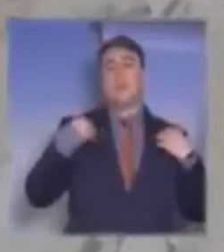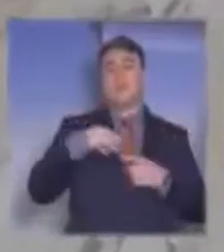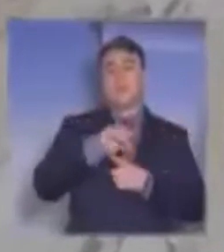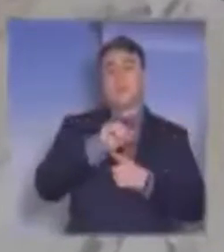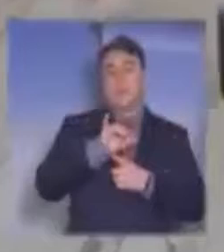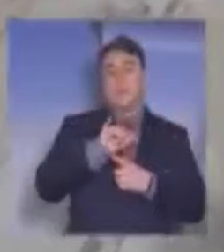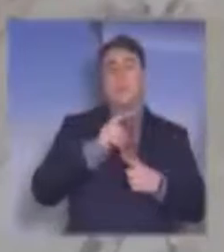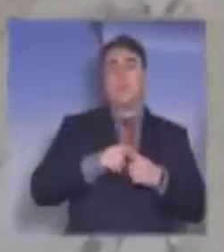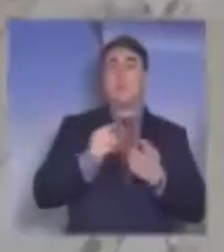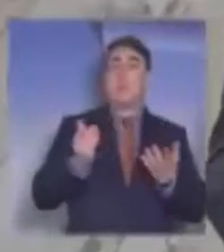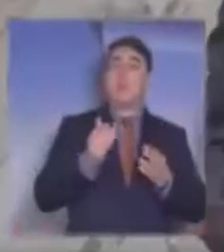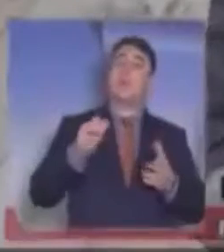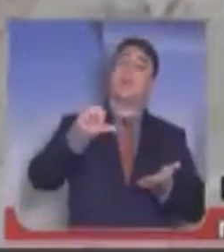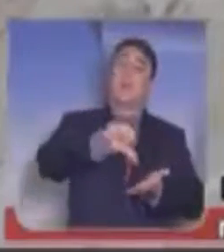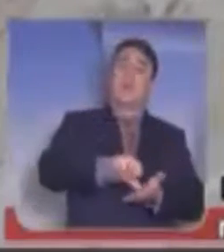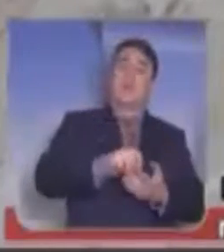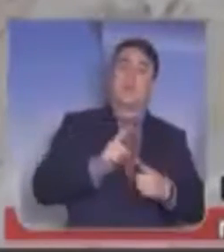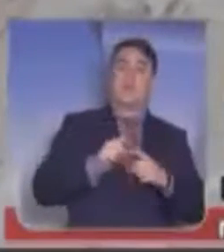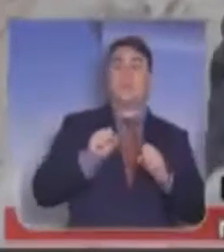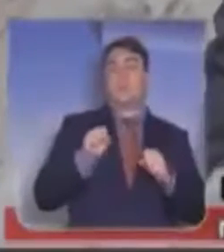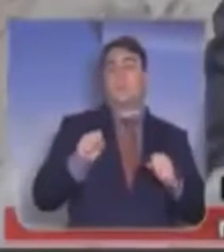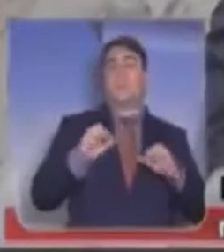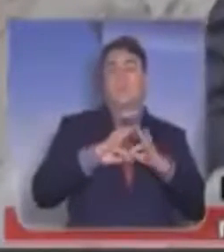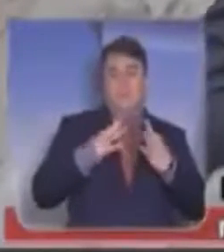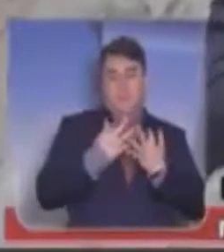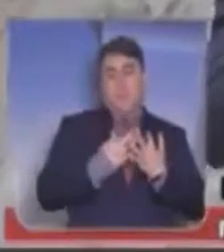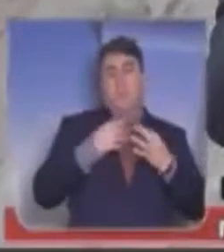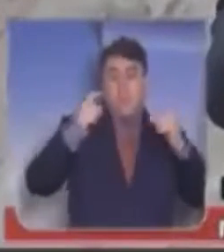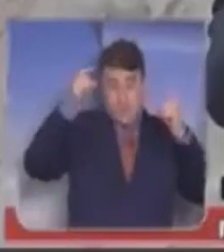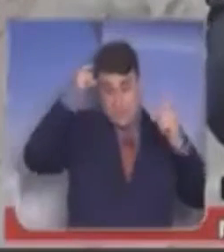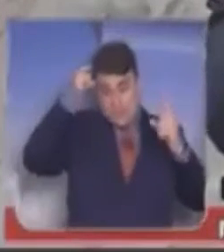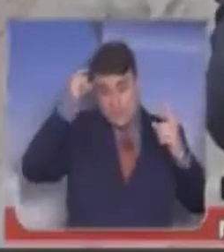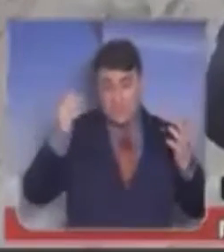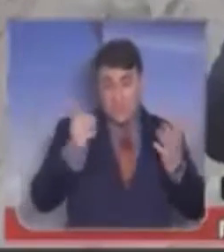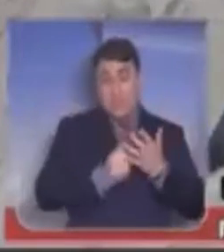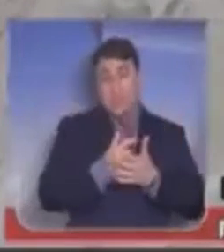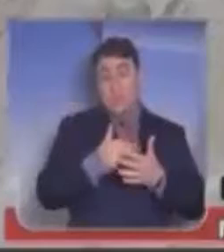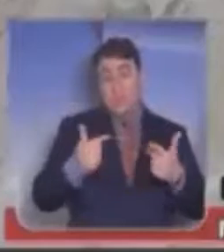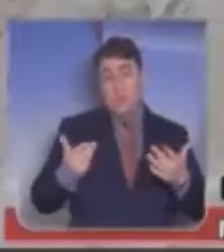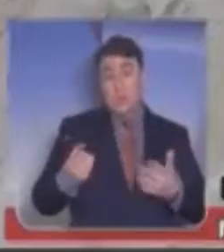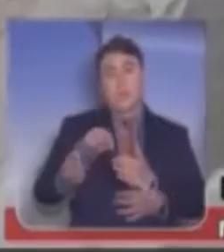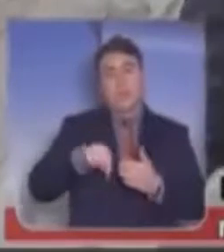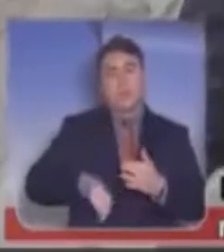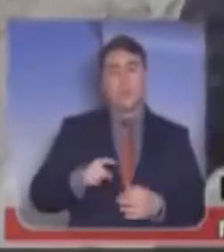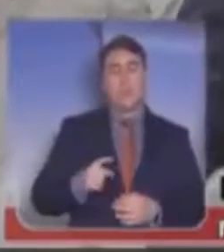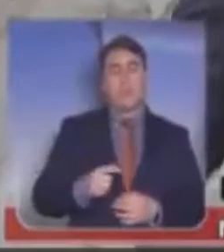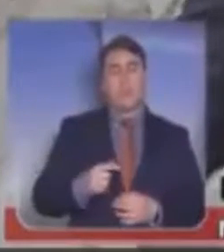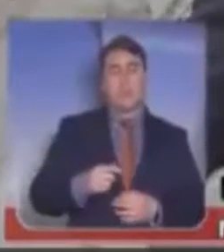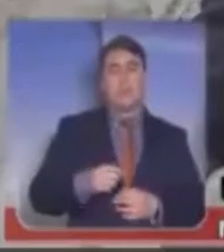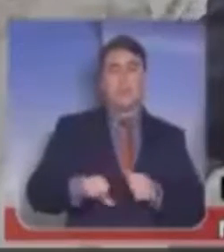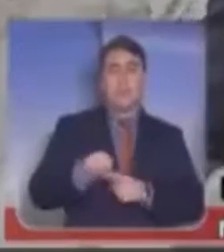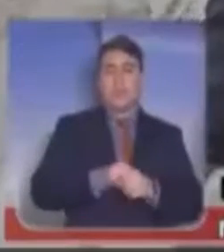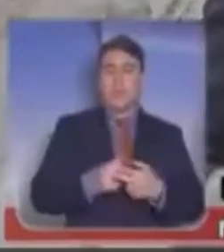sabesp está lá dentro é vou poder levar minha família para passear na disney ver se compro alguma quinquilharia moderna lá para trazer uma